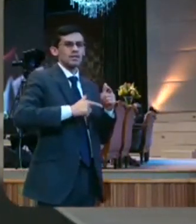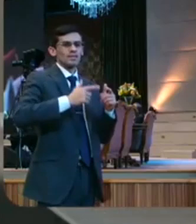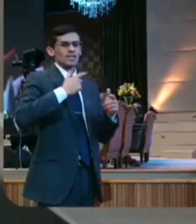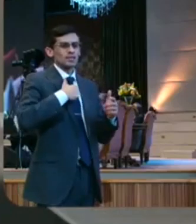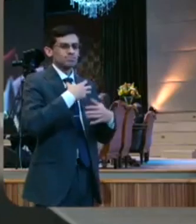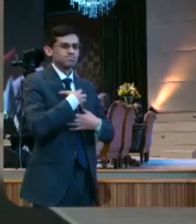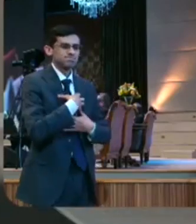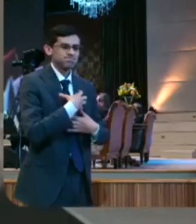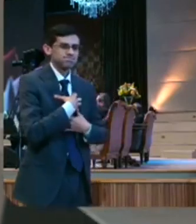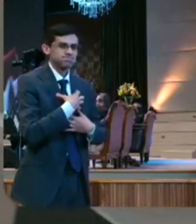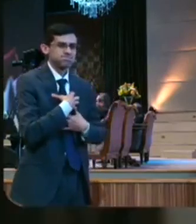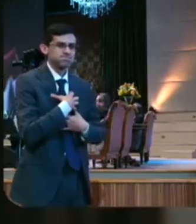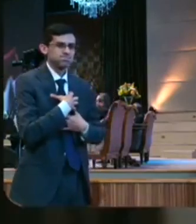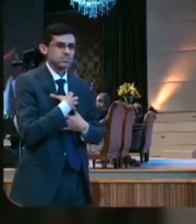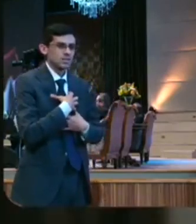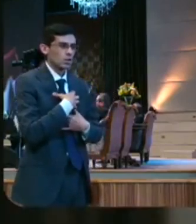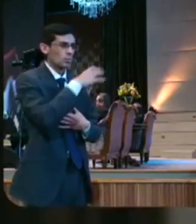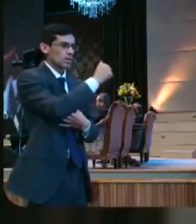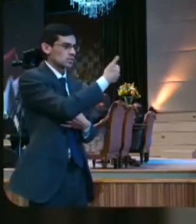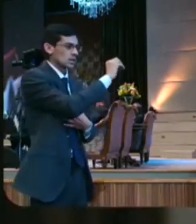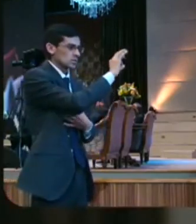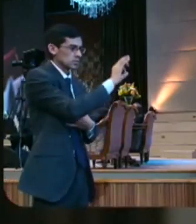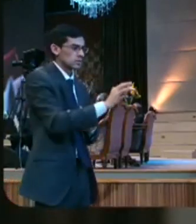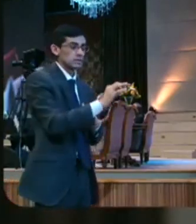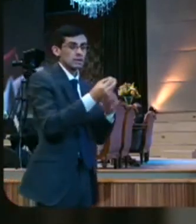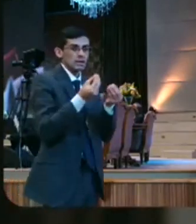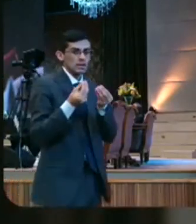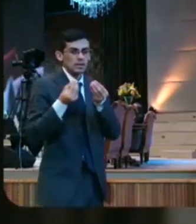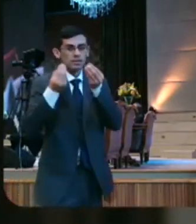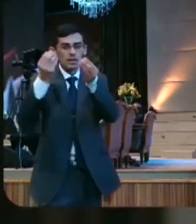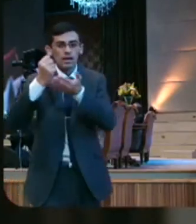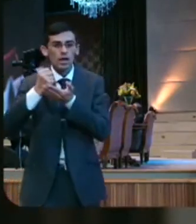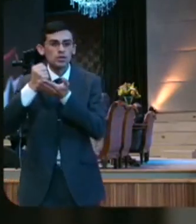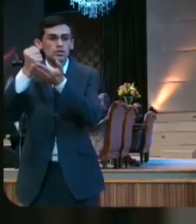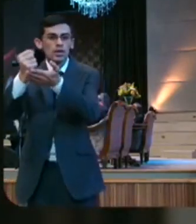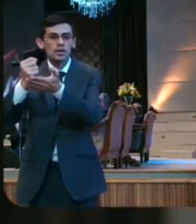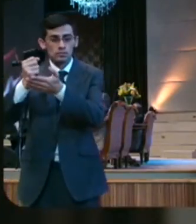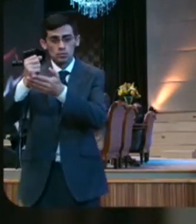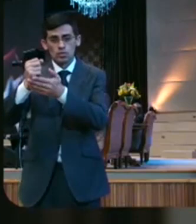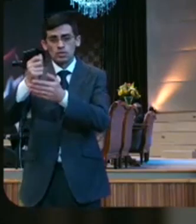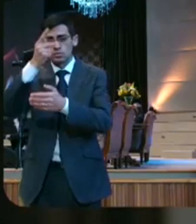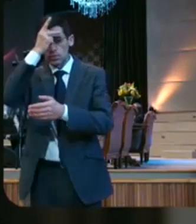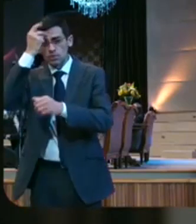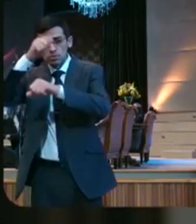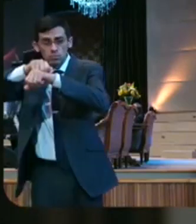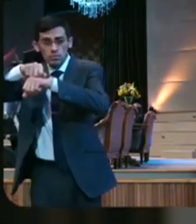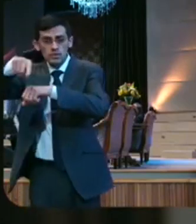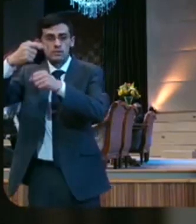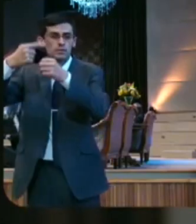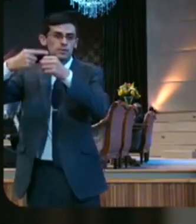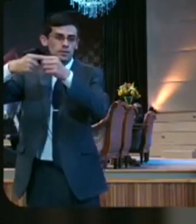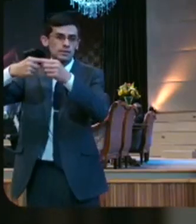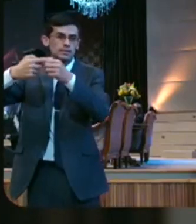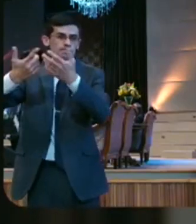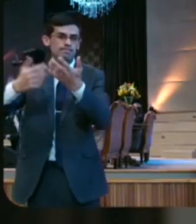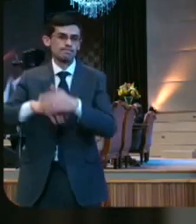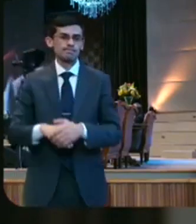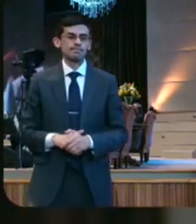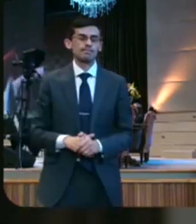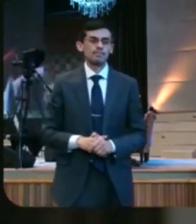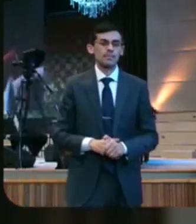tão compadecido que eu peguei os seus 10% e ajudei os pobres da minha cidade.